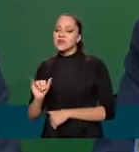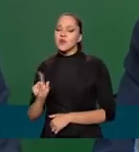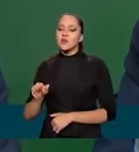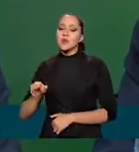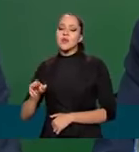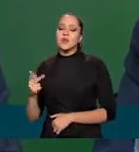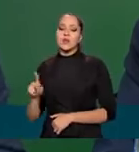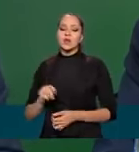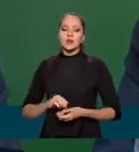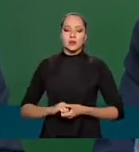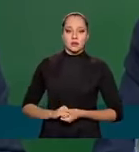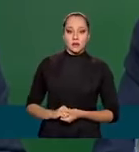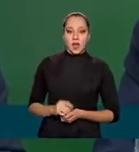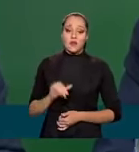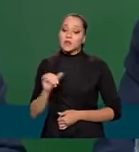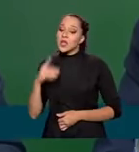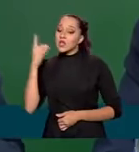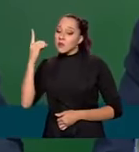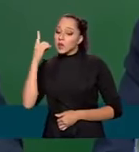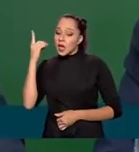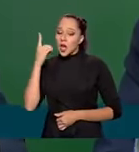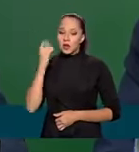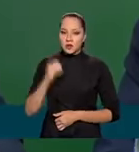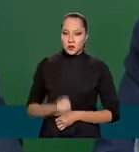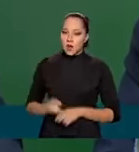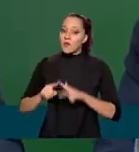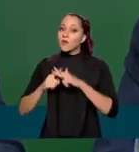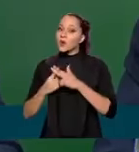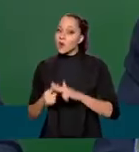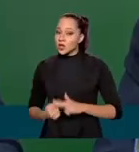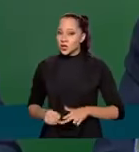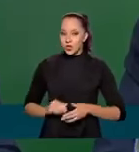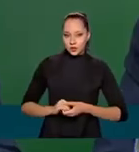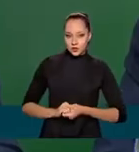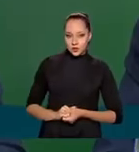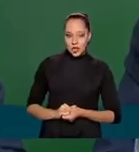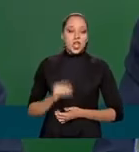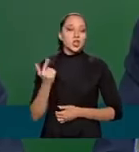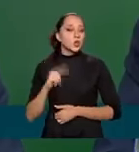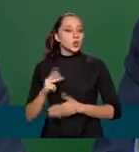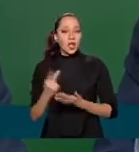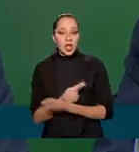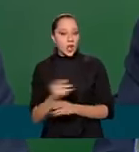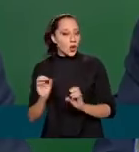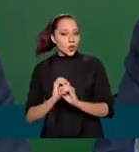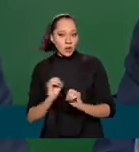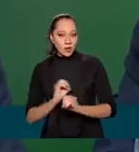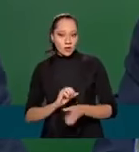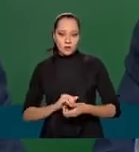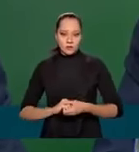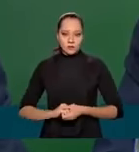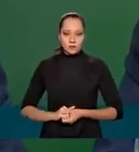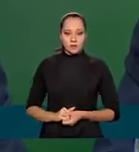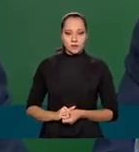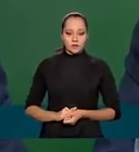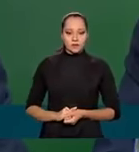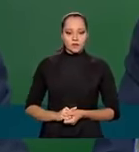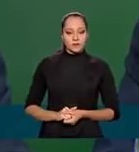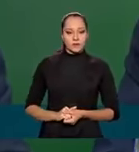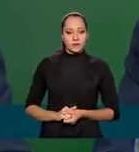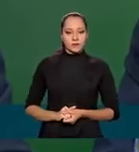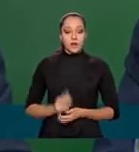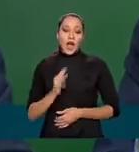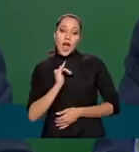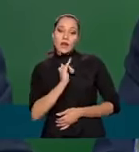irmão o deputado foi corrigido não há erro algum se